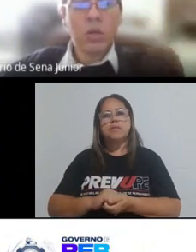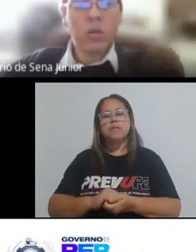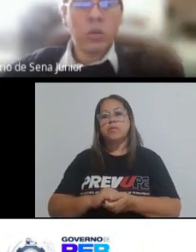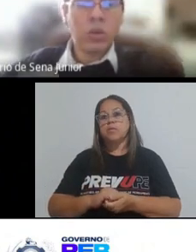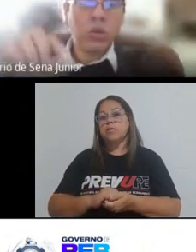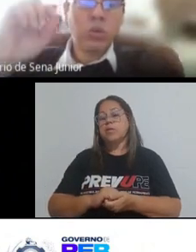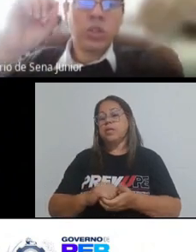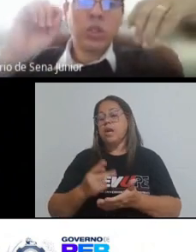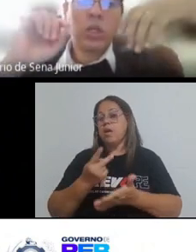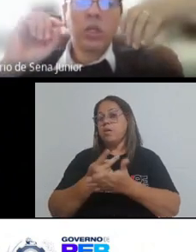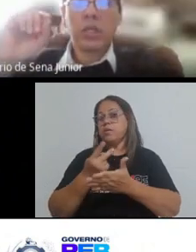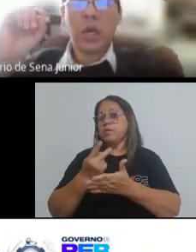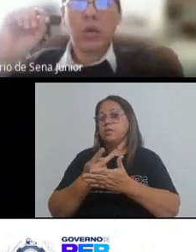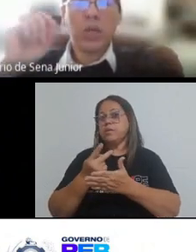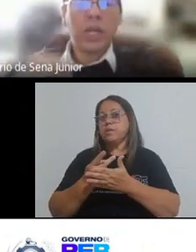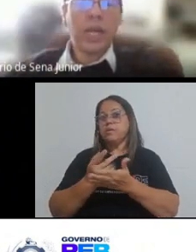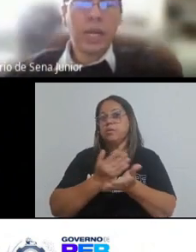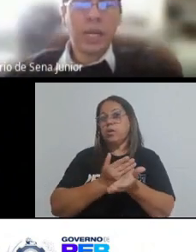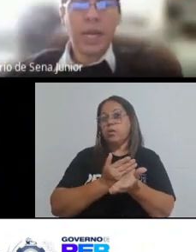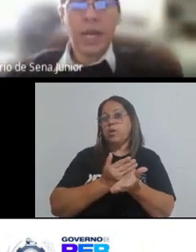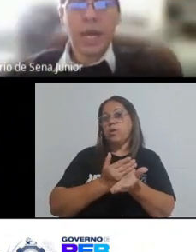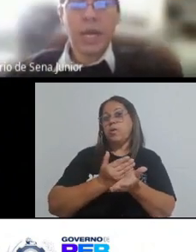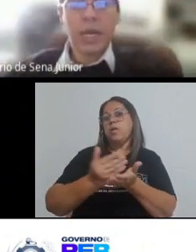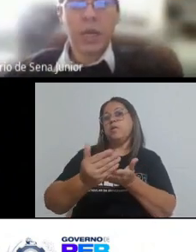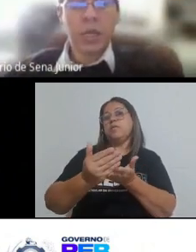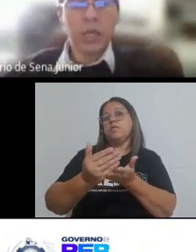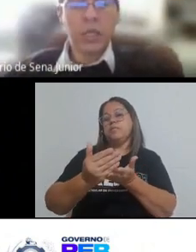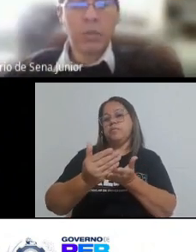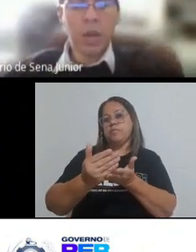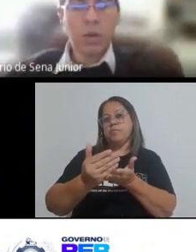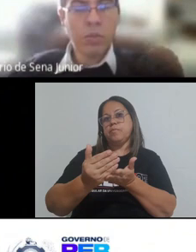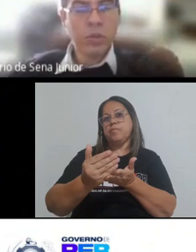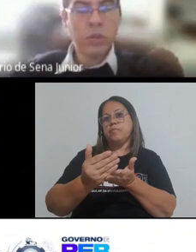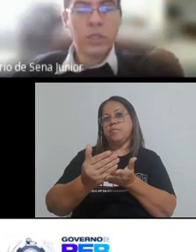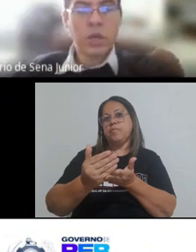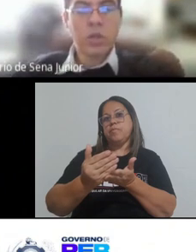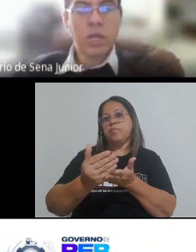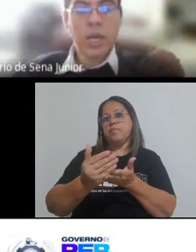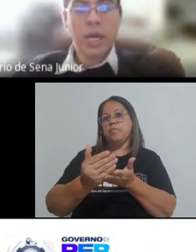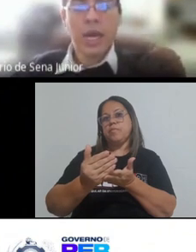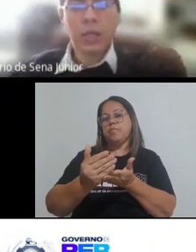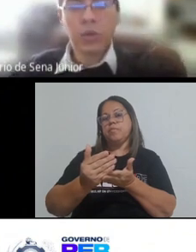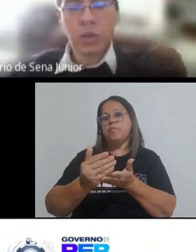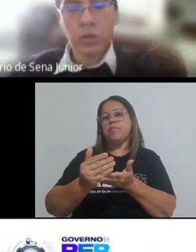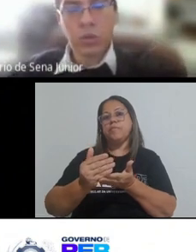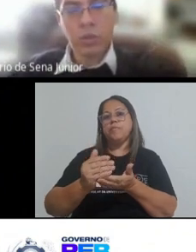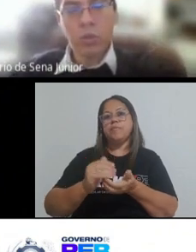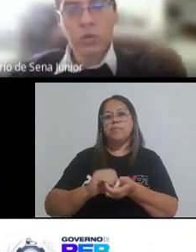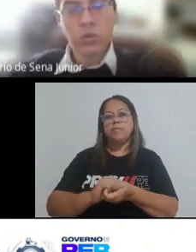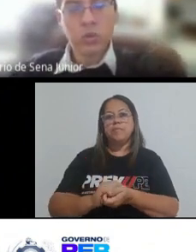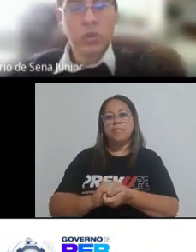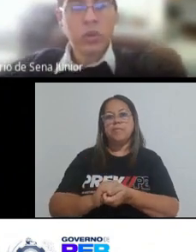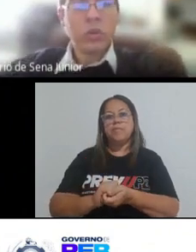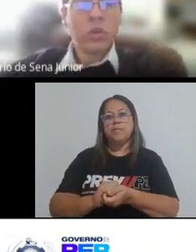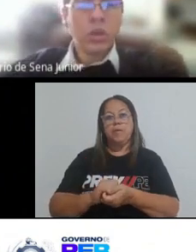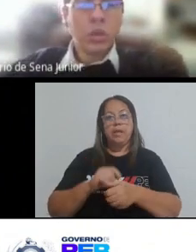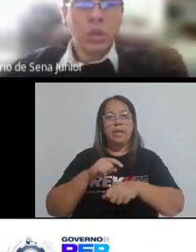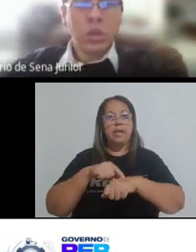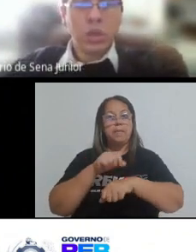quando, no instante inicial, quando ela é largada, desde a posição inicial, quando ela largada do repouso,